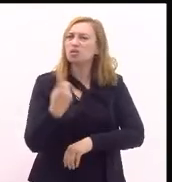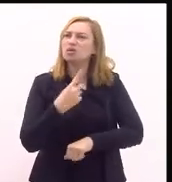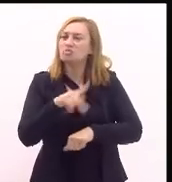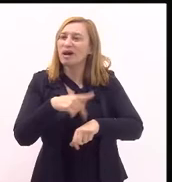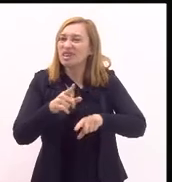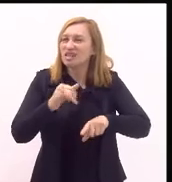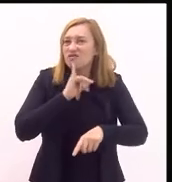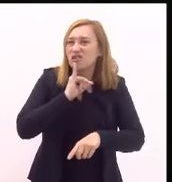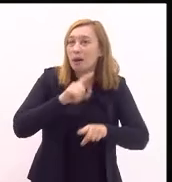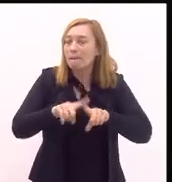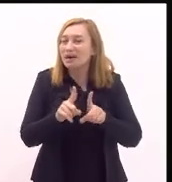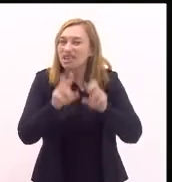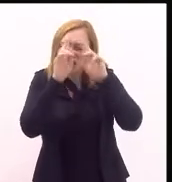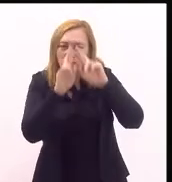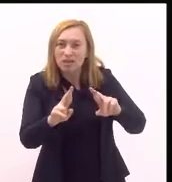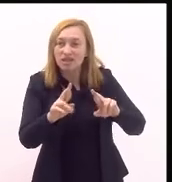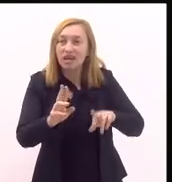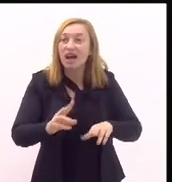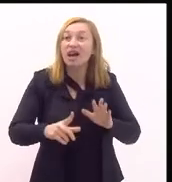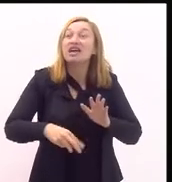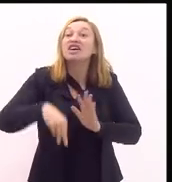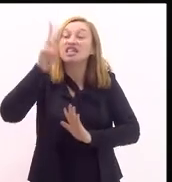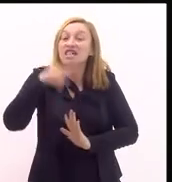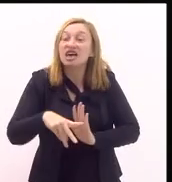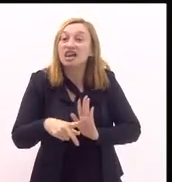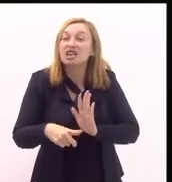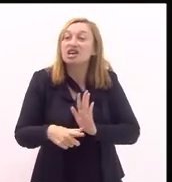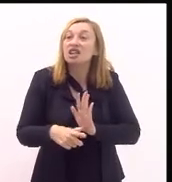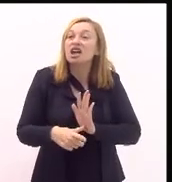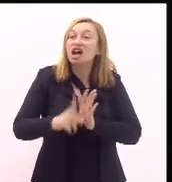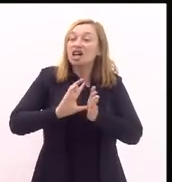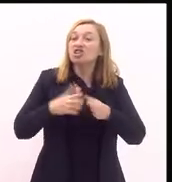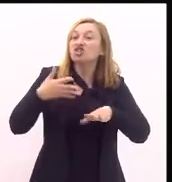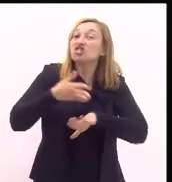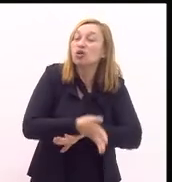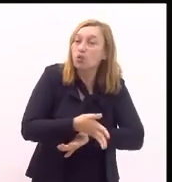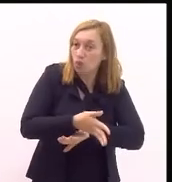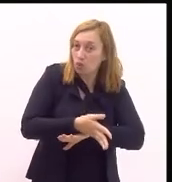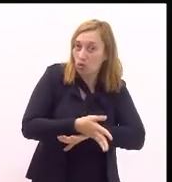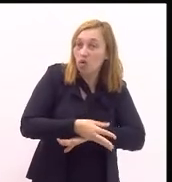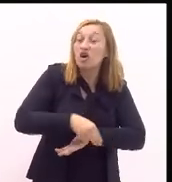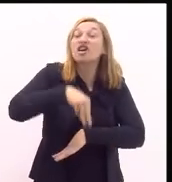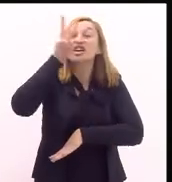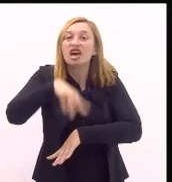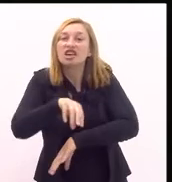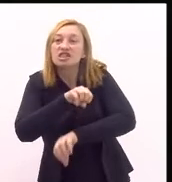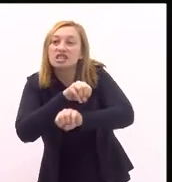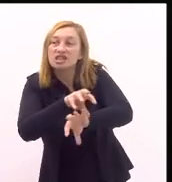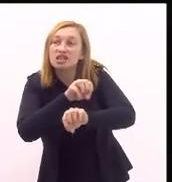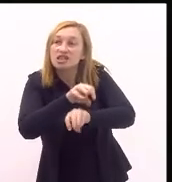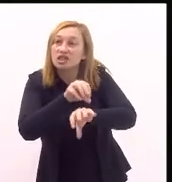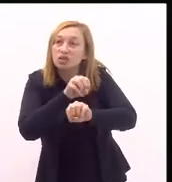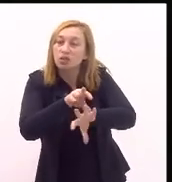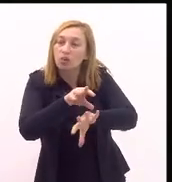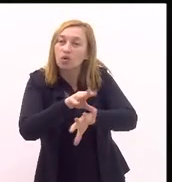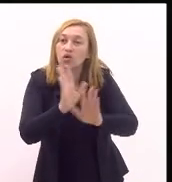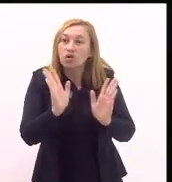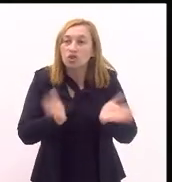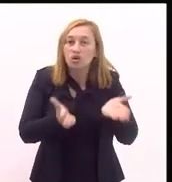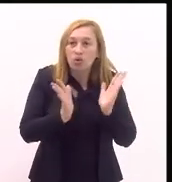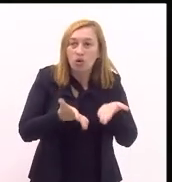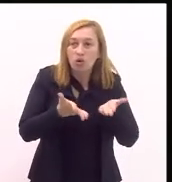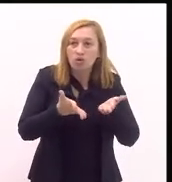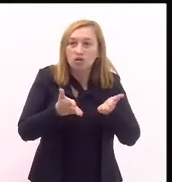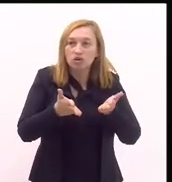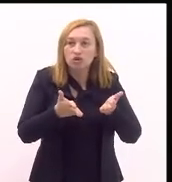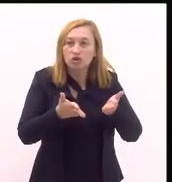mas no sentido de respeitar Quem veio antes Quem construiu a caminhada quem ensinou ah e hoje